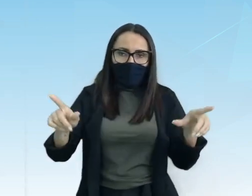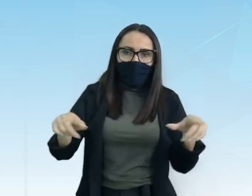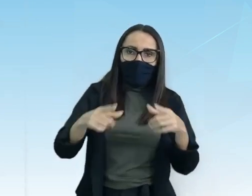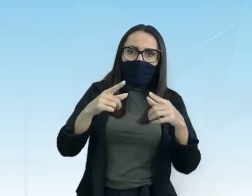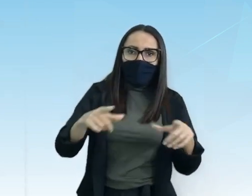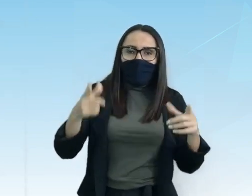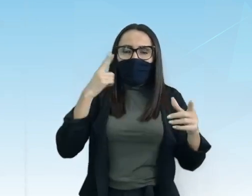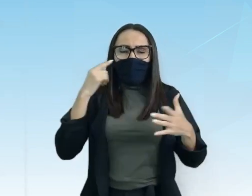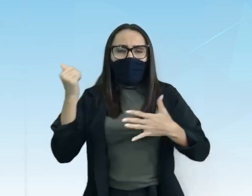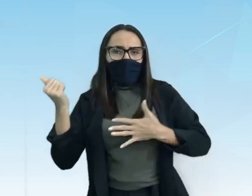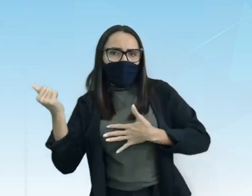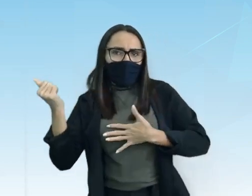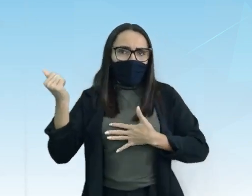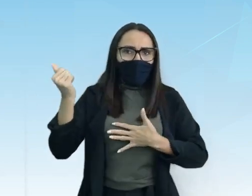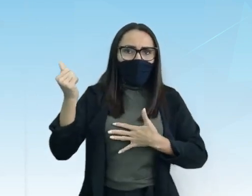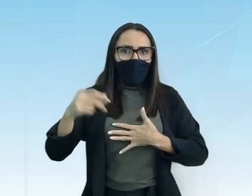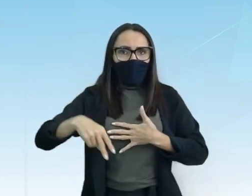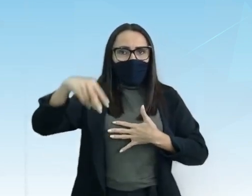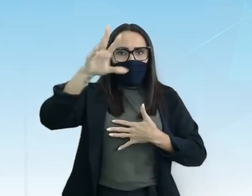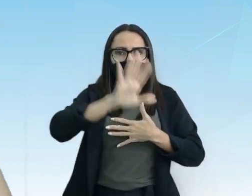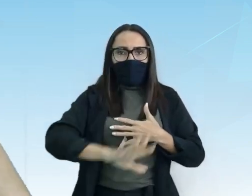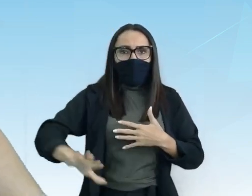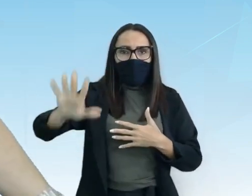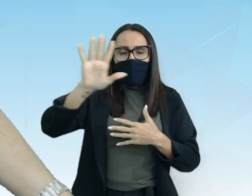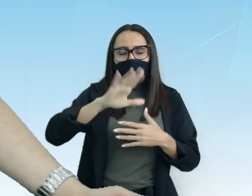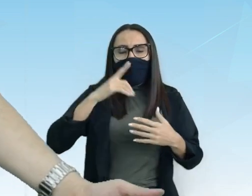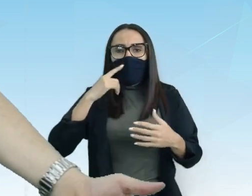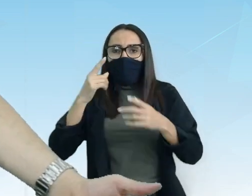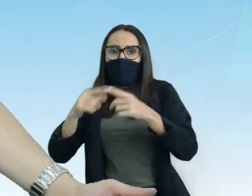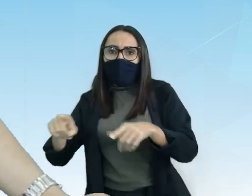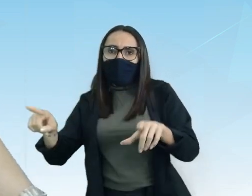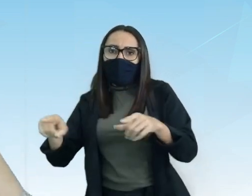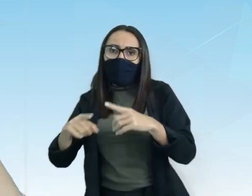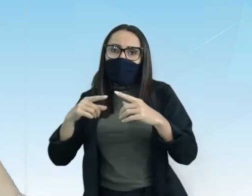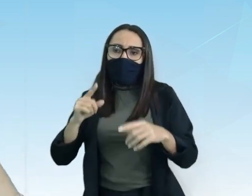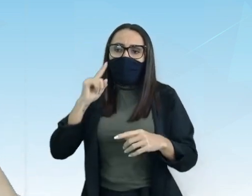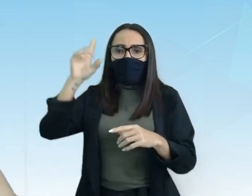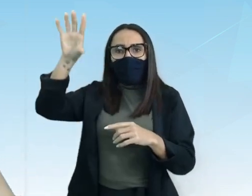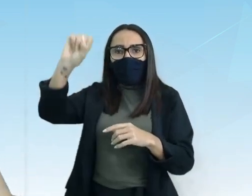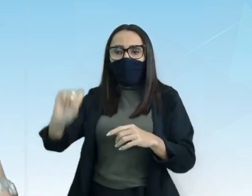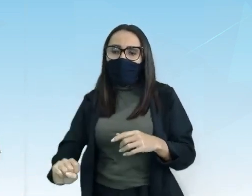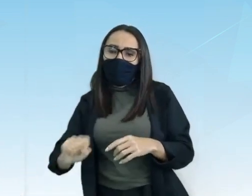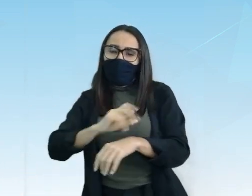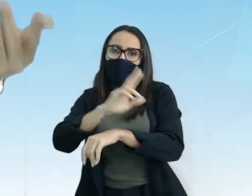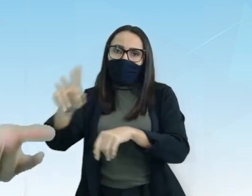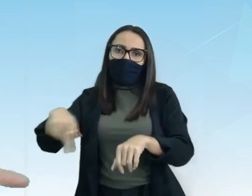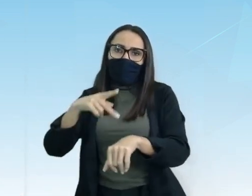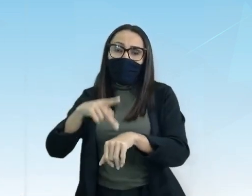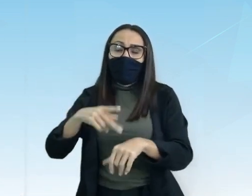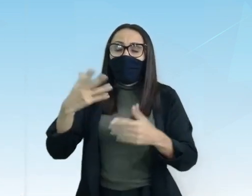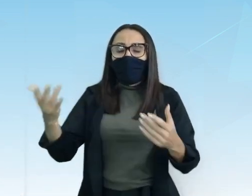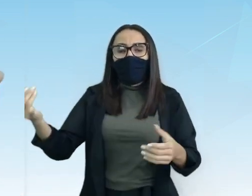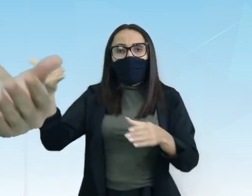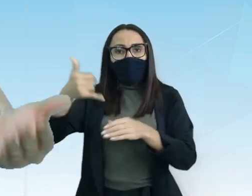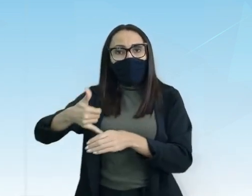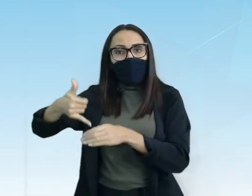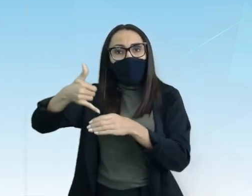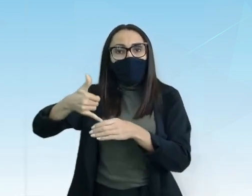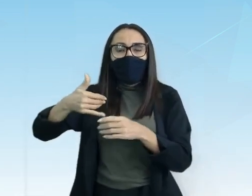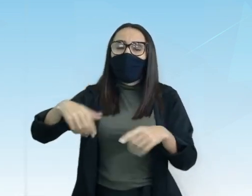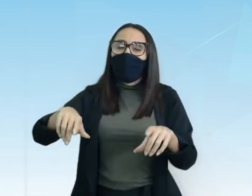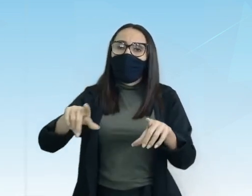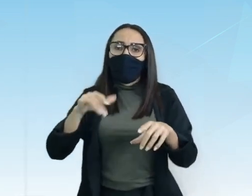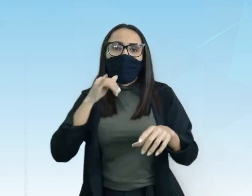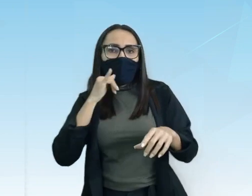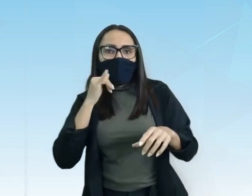de um forró nordestino e uma música regional lá do sul do país, do Rio Grande do Sul, por exemplo, e